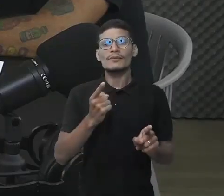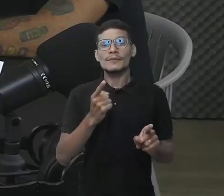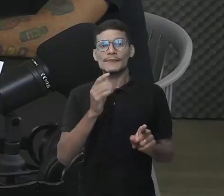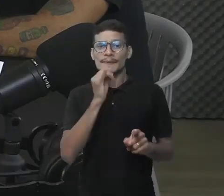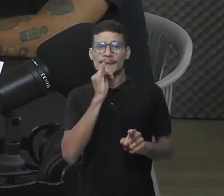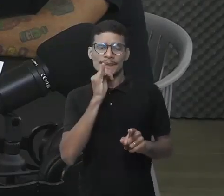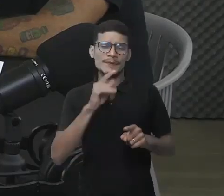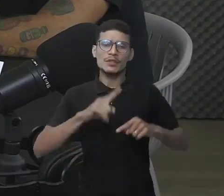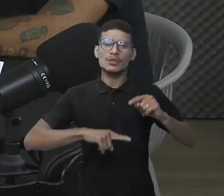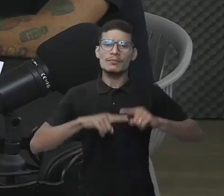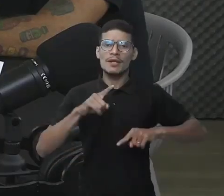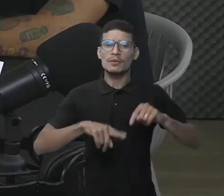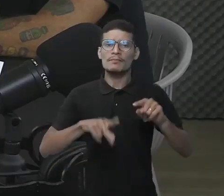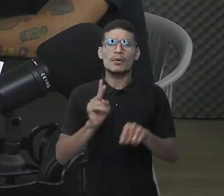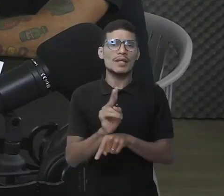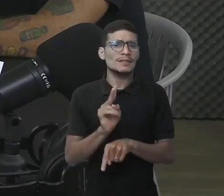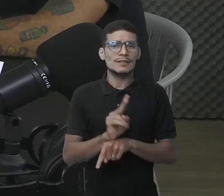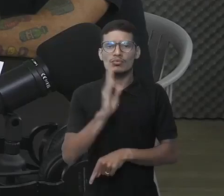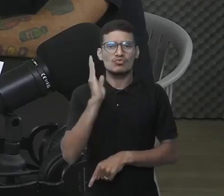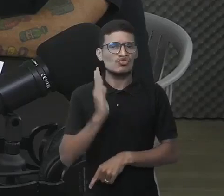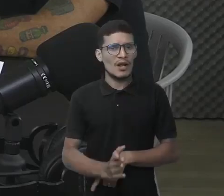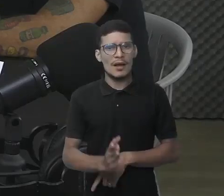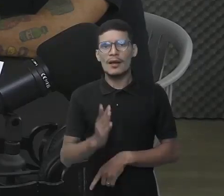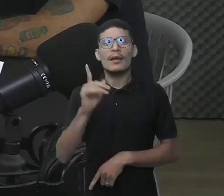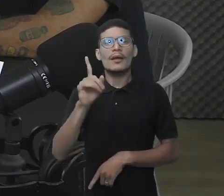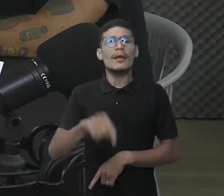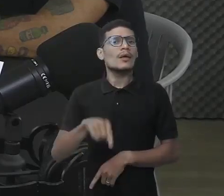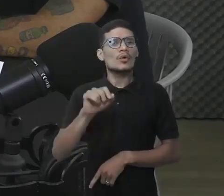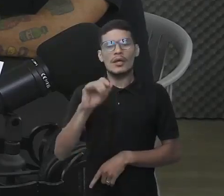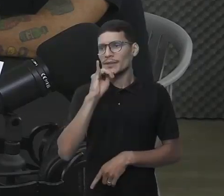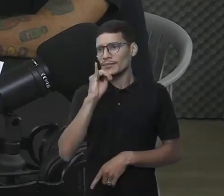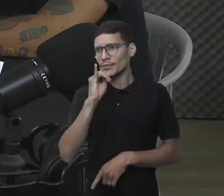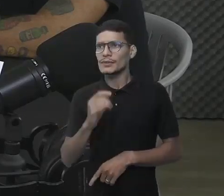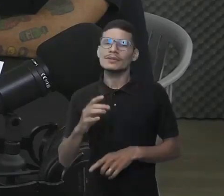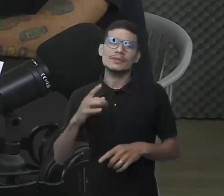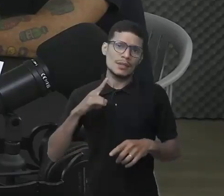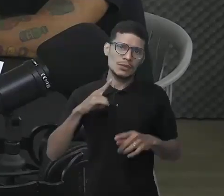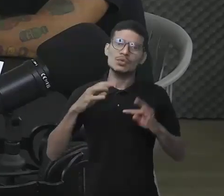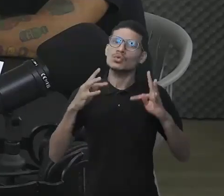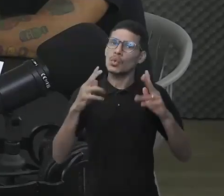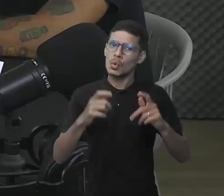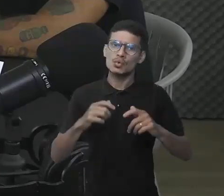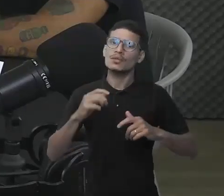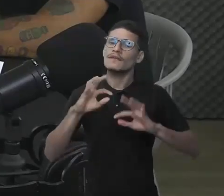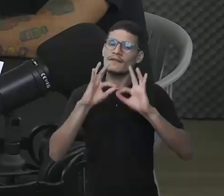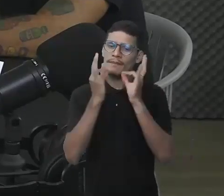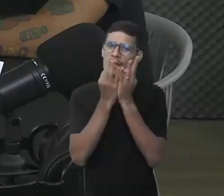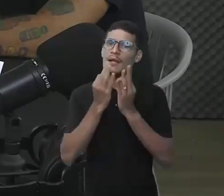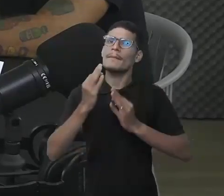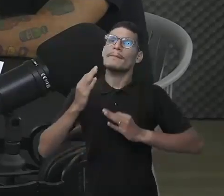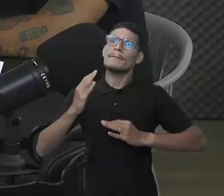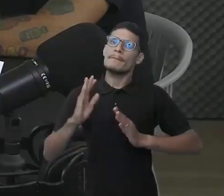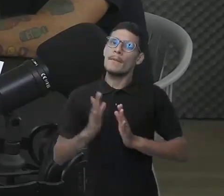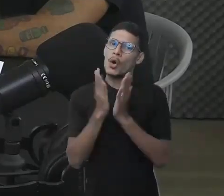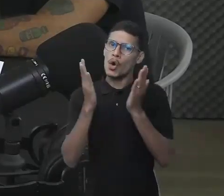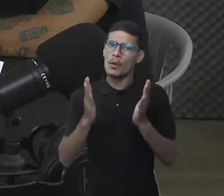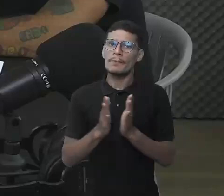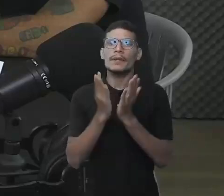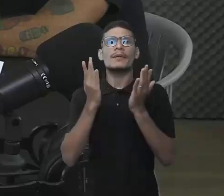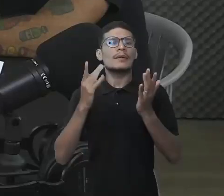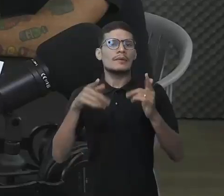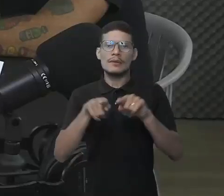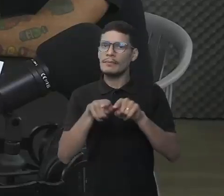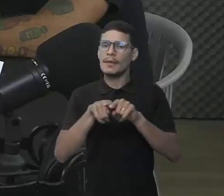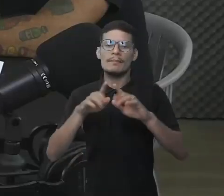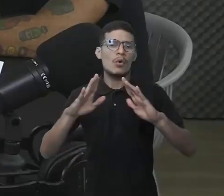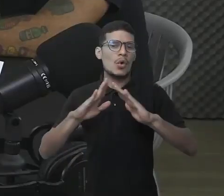como instrumentos de proteção, né? Que, apesar de serem todos de famílias muito pobres, morarem em comunidades realmente